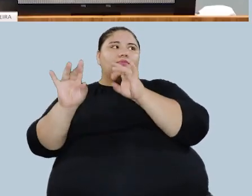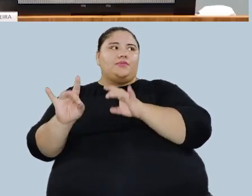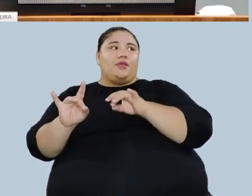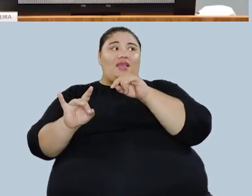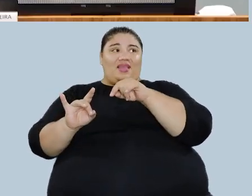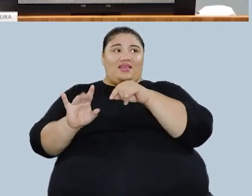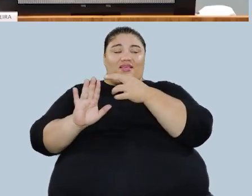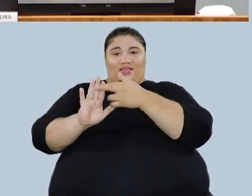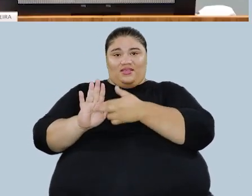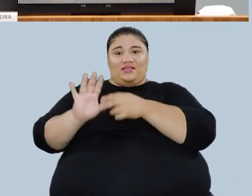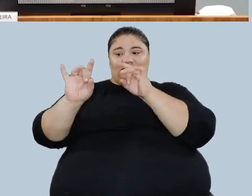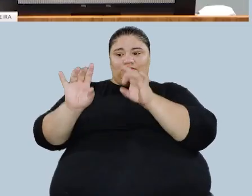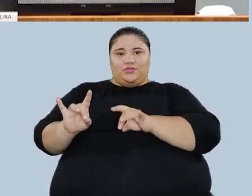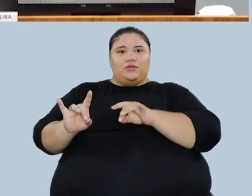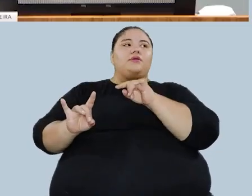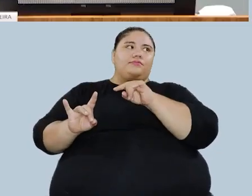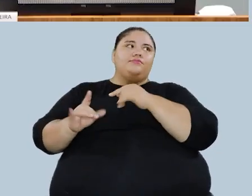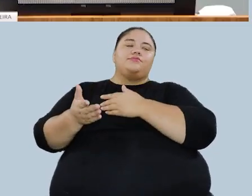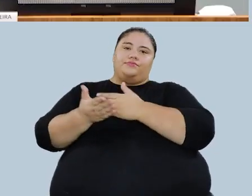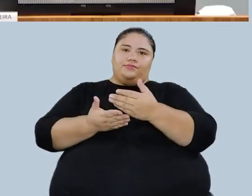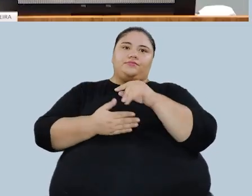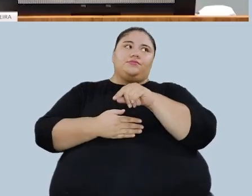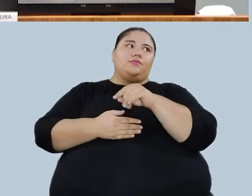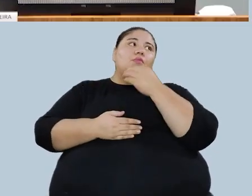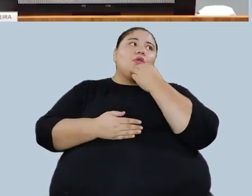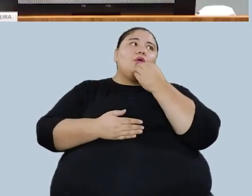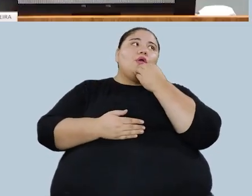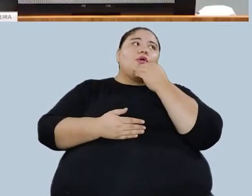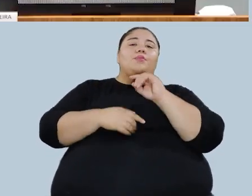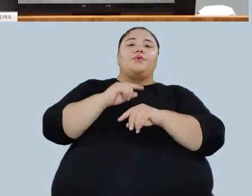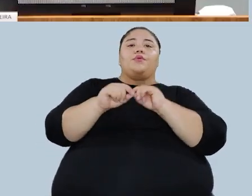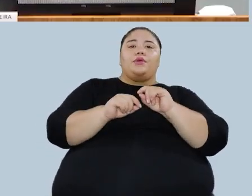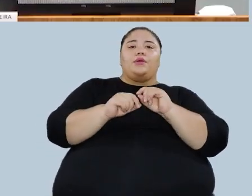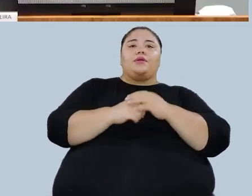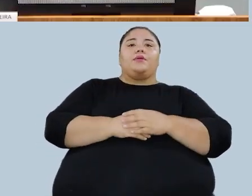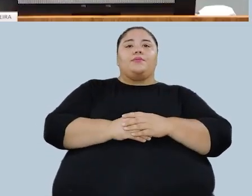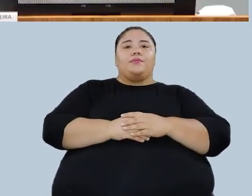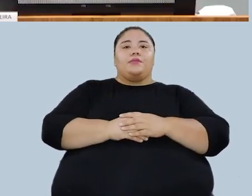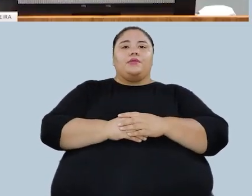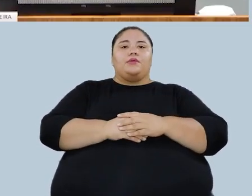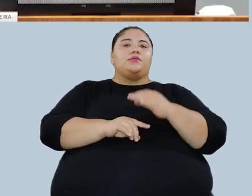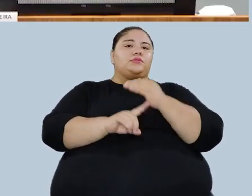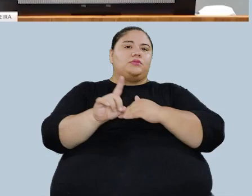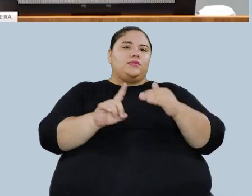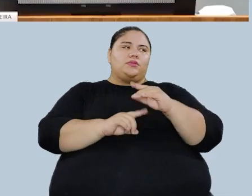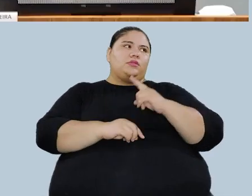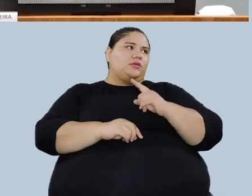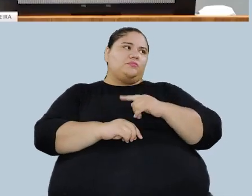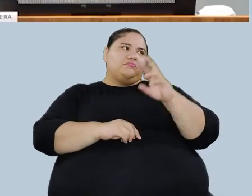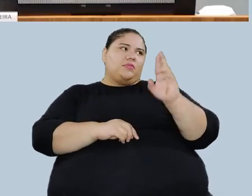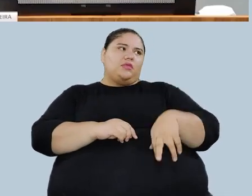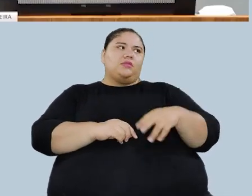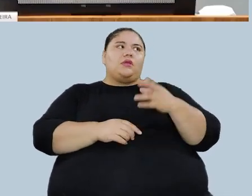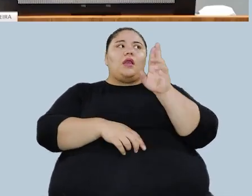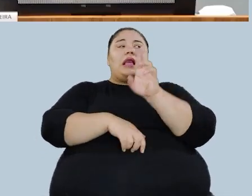do regime especial, ela também foi alargada. Lógico que, e aí o desembargador tem toda a razão, reserva técnica